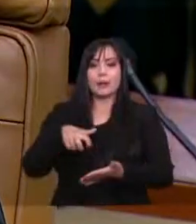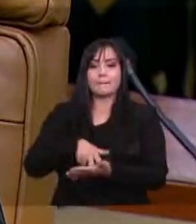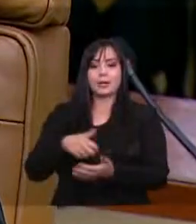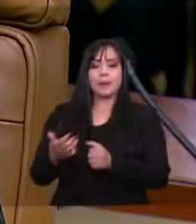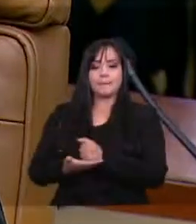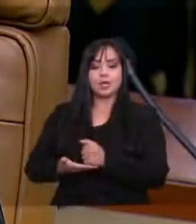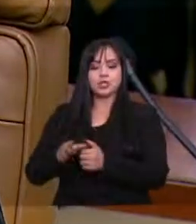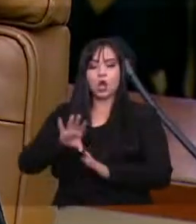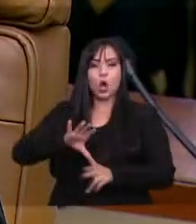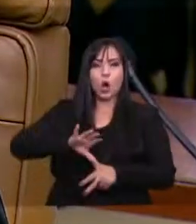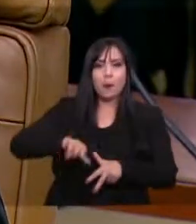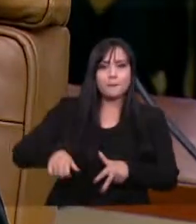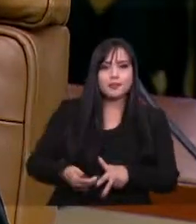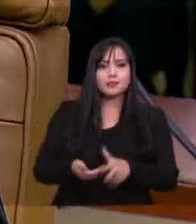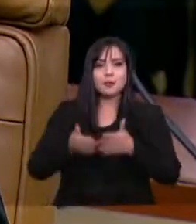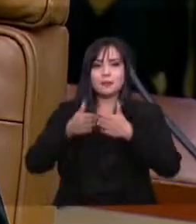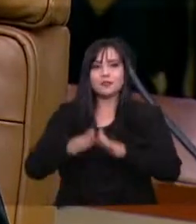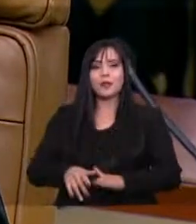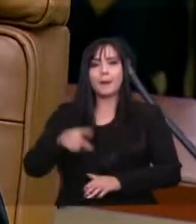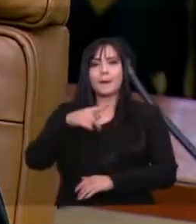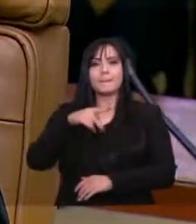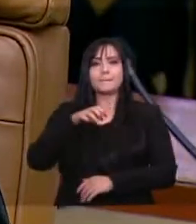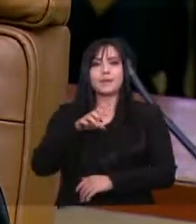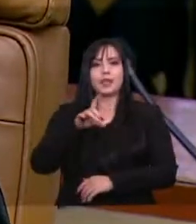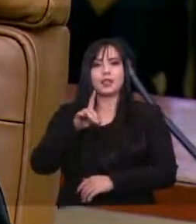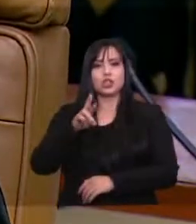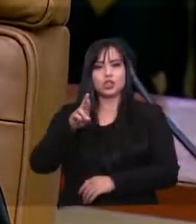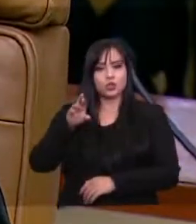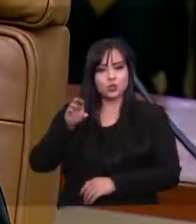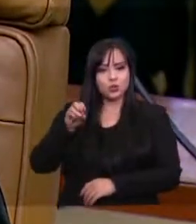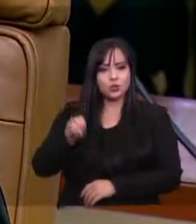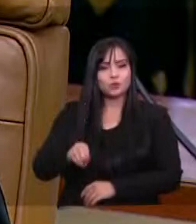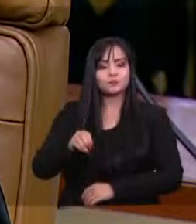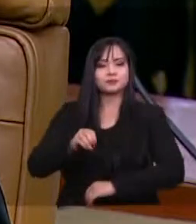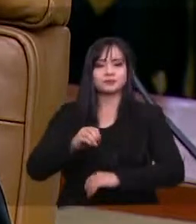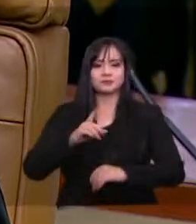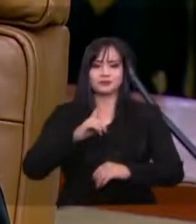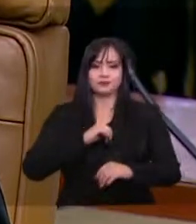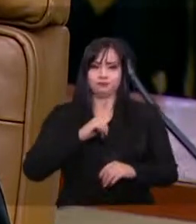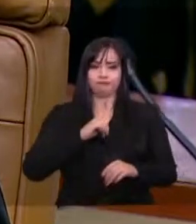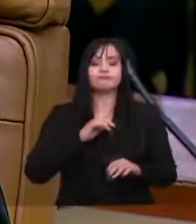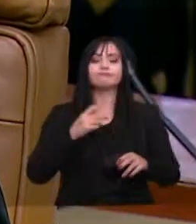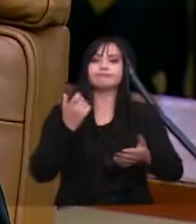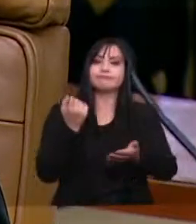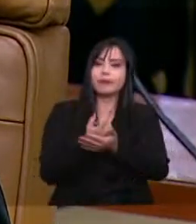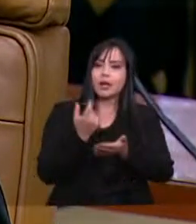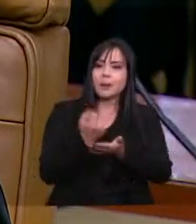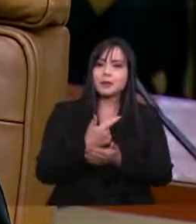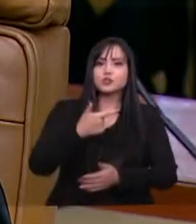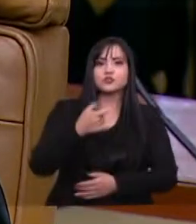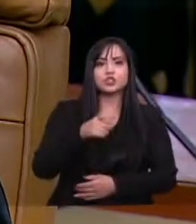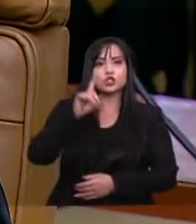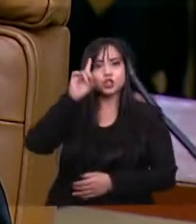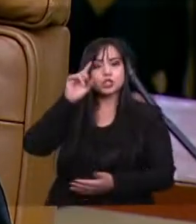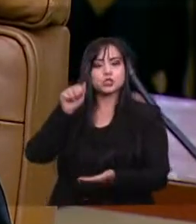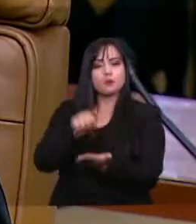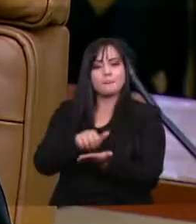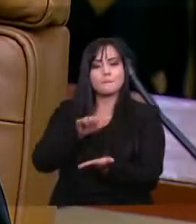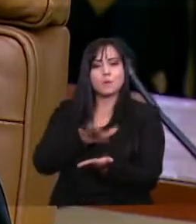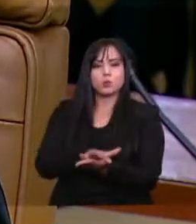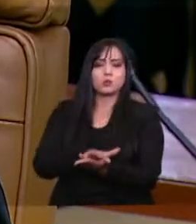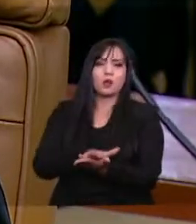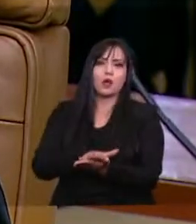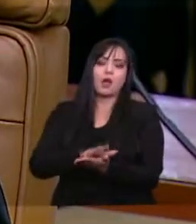base quanto a corrupção passiva para Pedro Paulo há em três anos de reclusão e pagamento de 20 dias multa